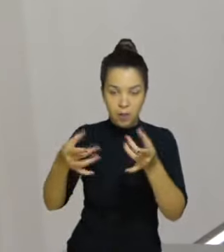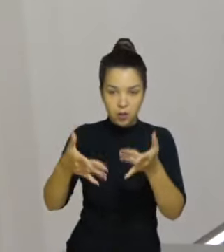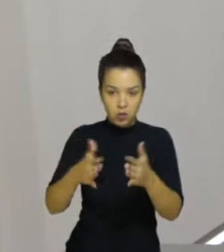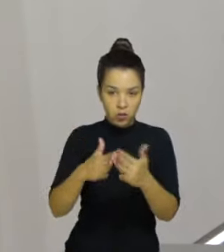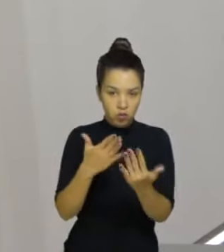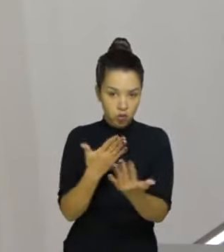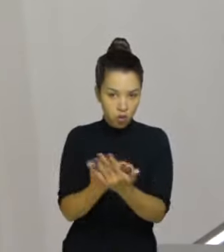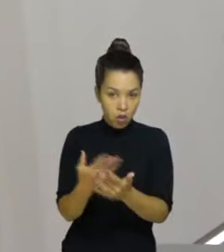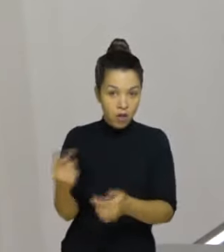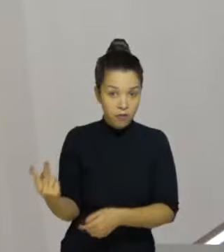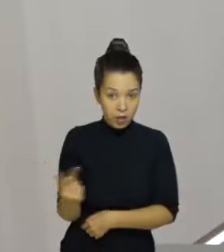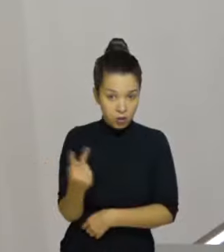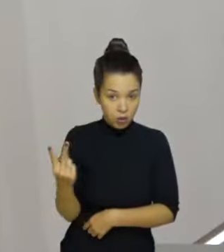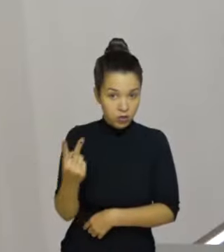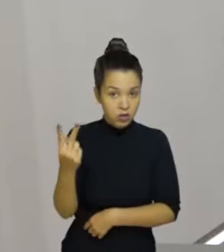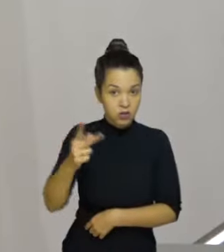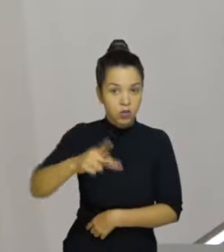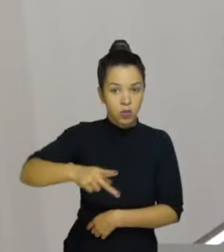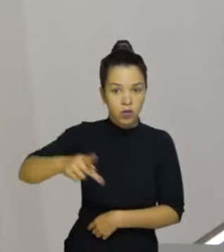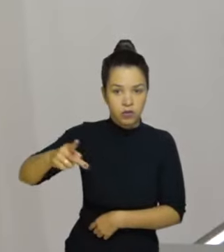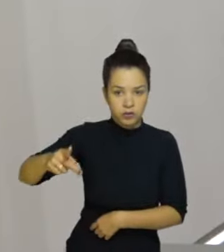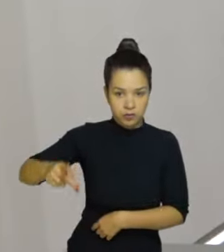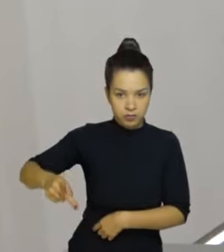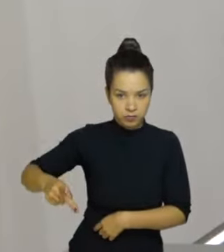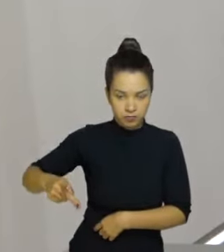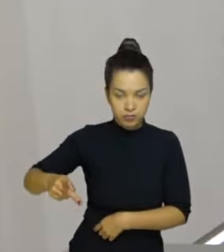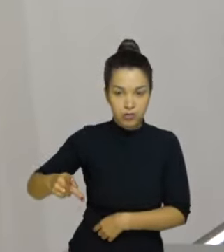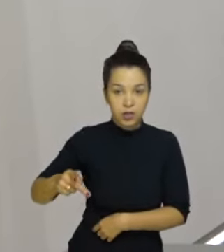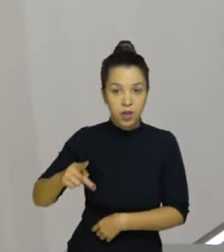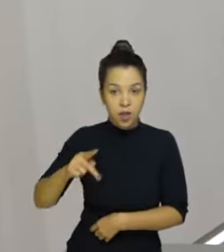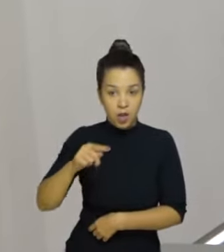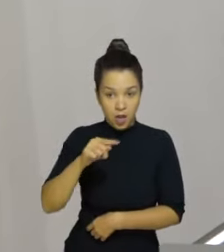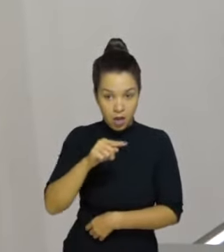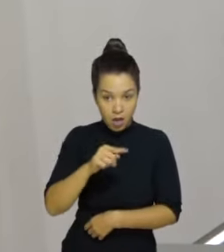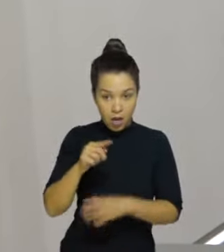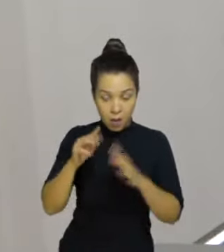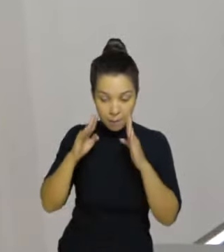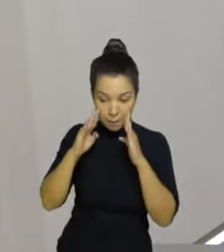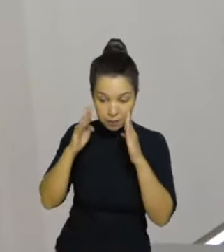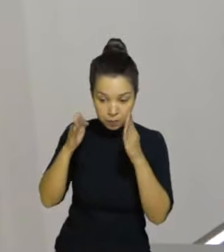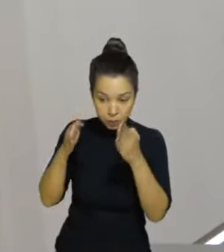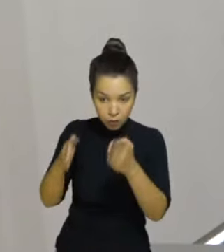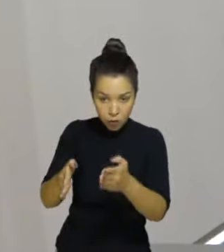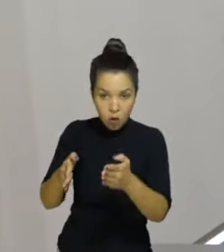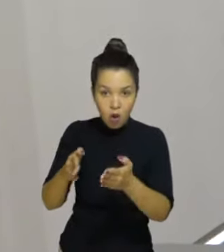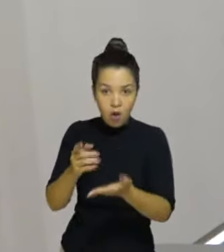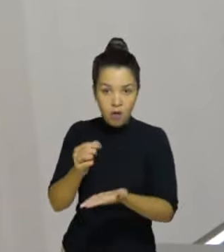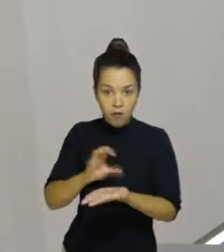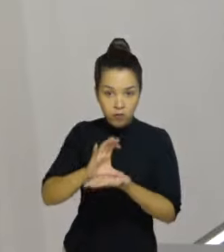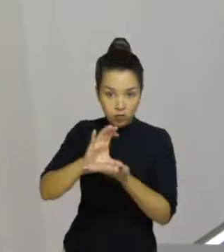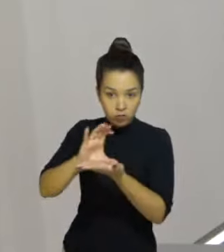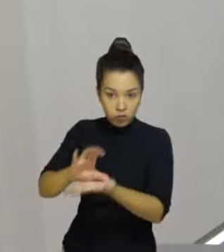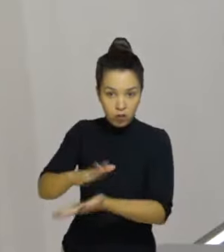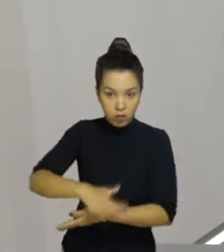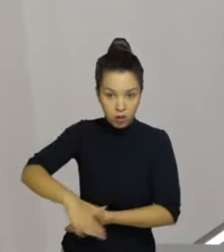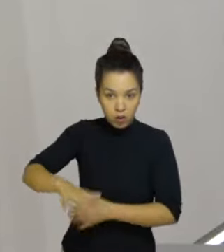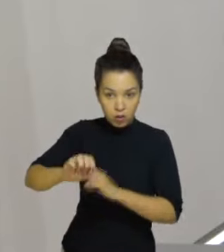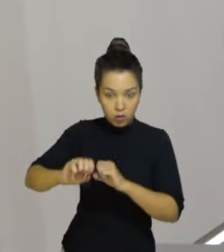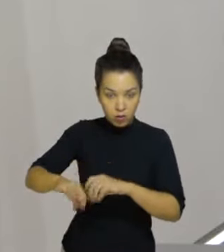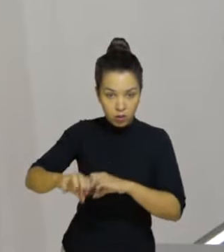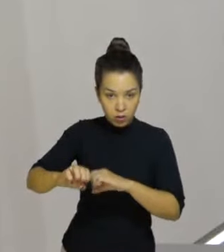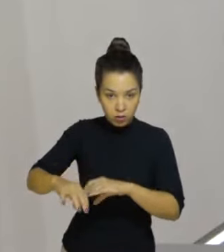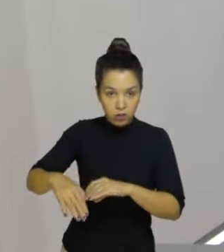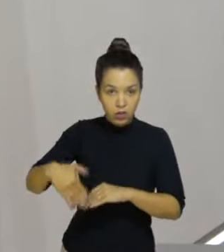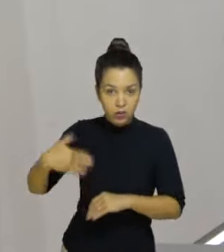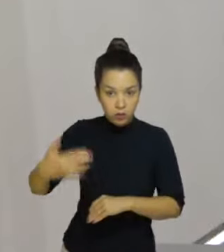dos professores. Após priorizar os investimentos em educação e obter sucessivos